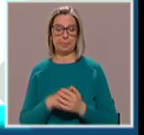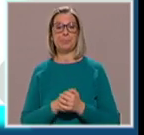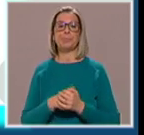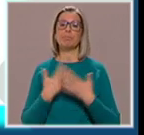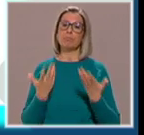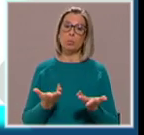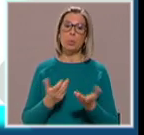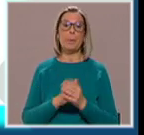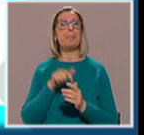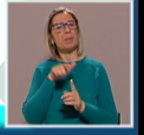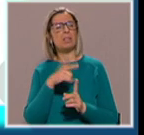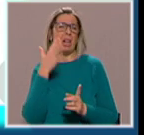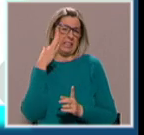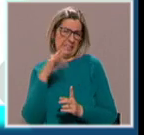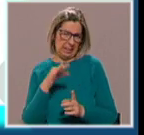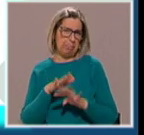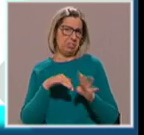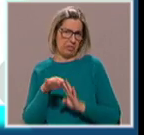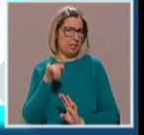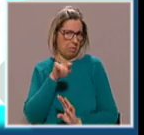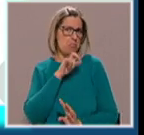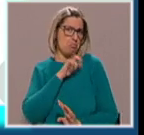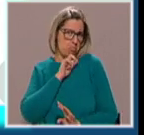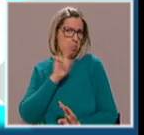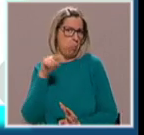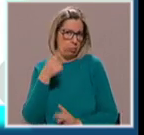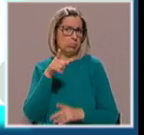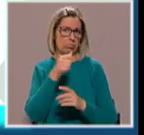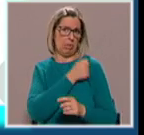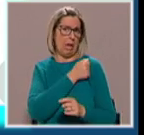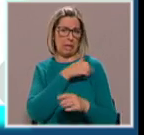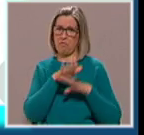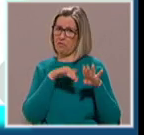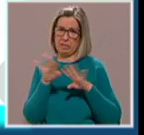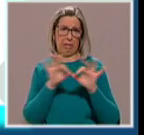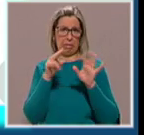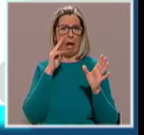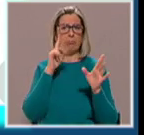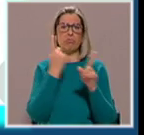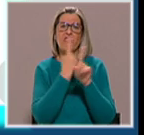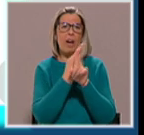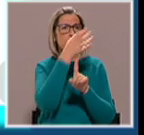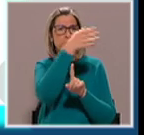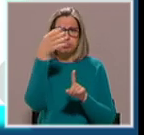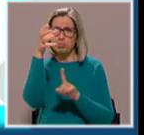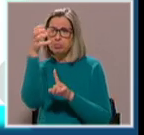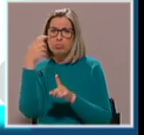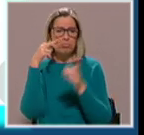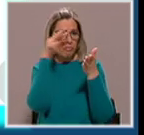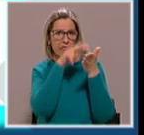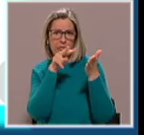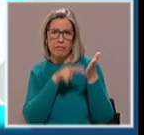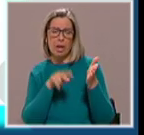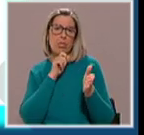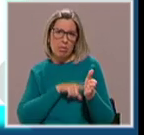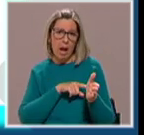isto, era um exercício simples, vocês então poderiam facilmente nas vossas casas analisar vários produtos que tivessem por